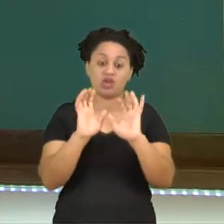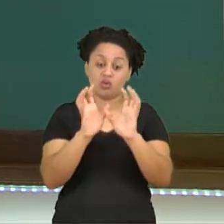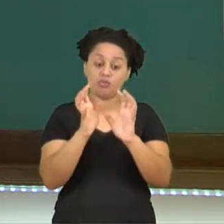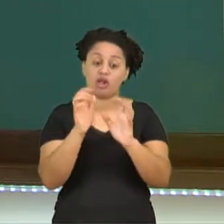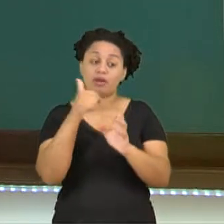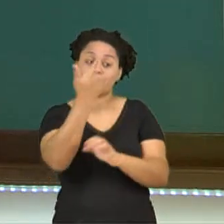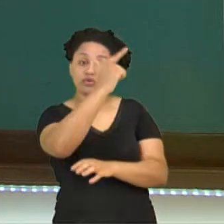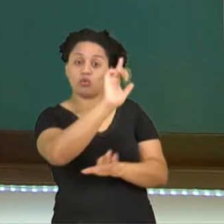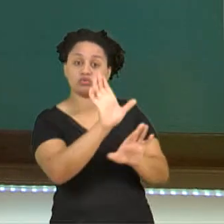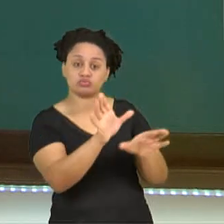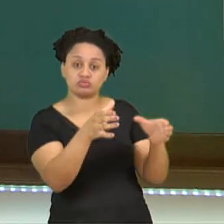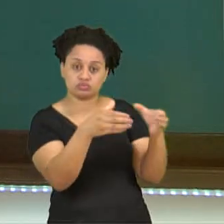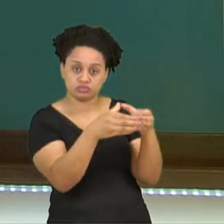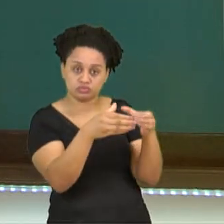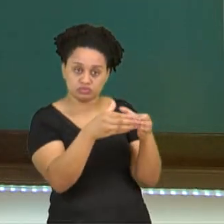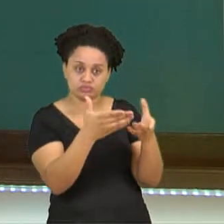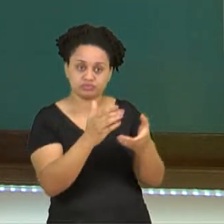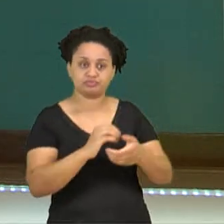equipe.